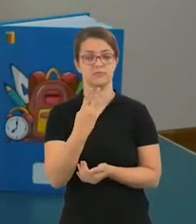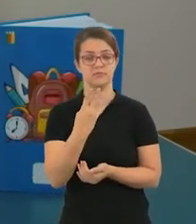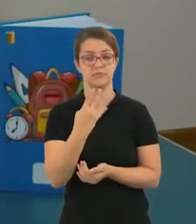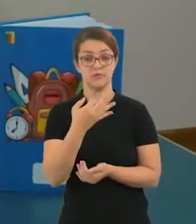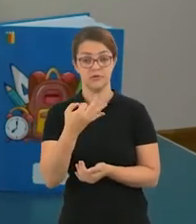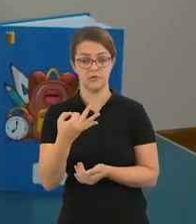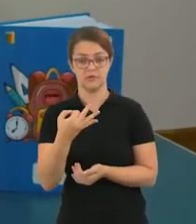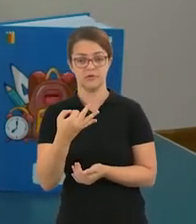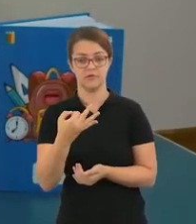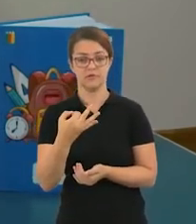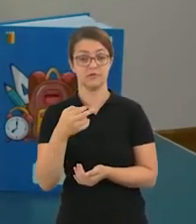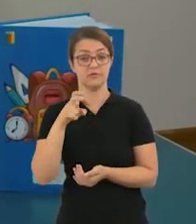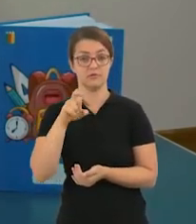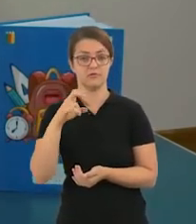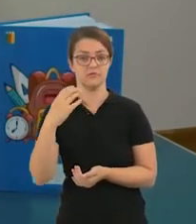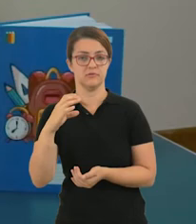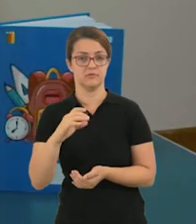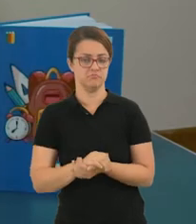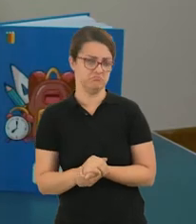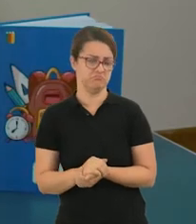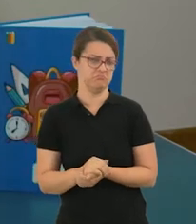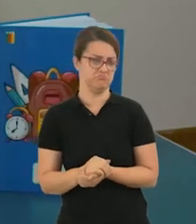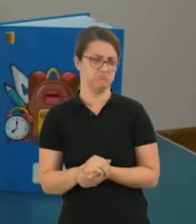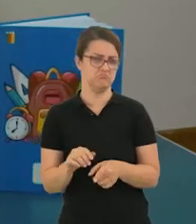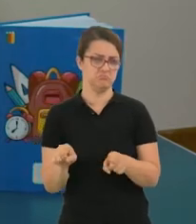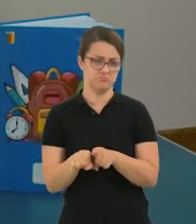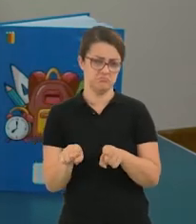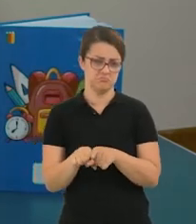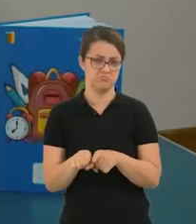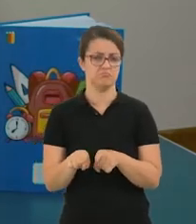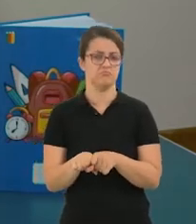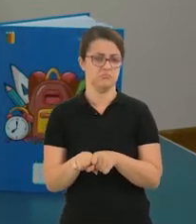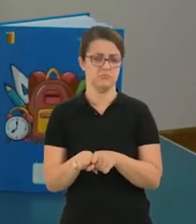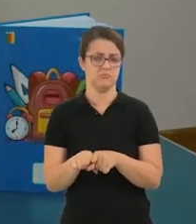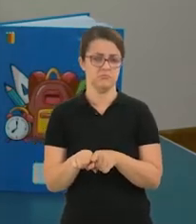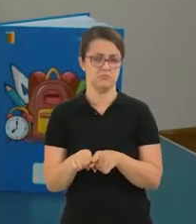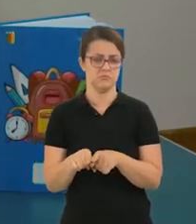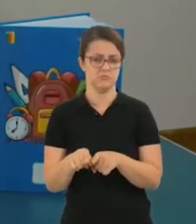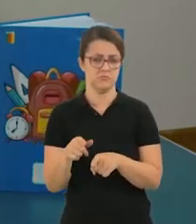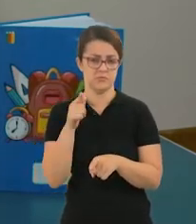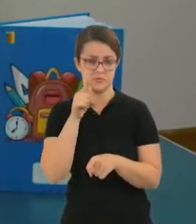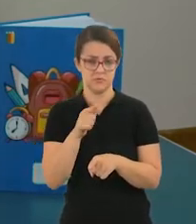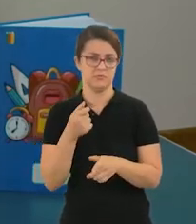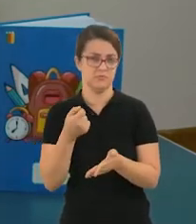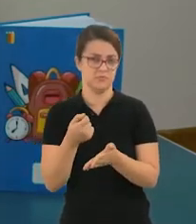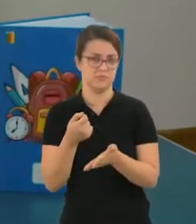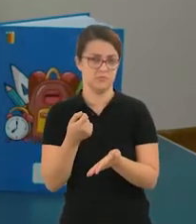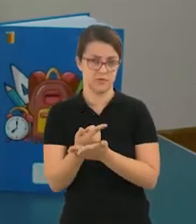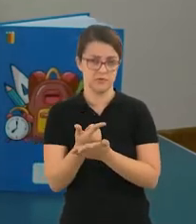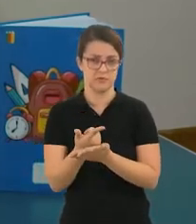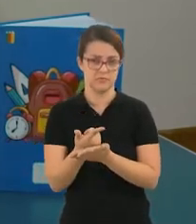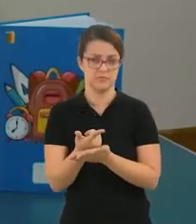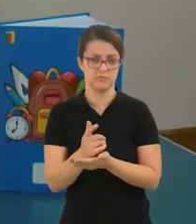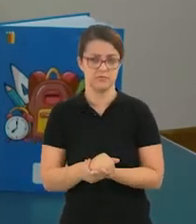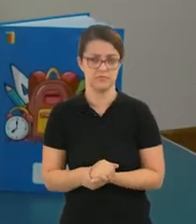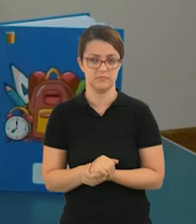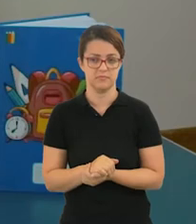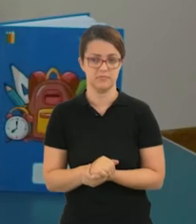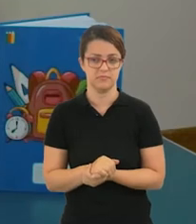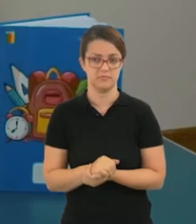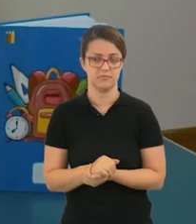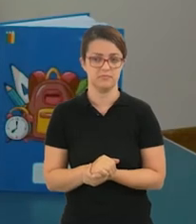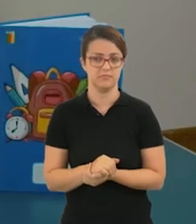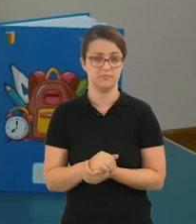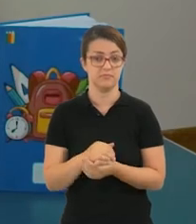duas opções, ou até mais, de notas e moedas necessárias para fazer a compra desse arroz. Então é isso que você vai fazer nessa